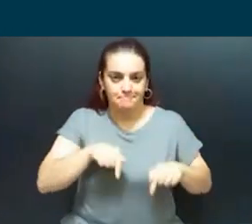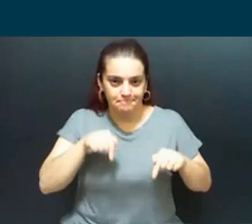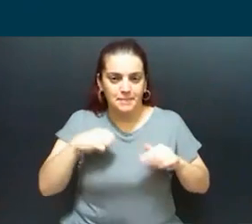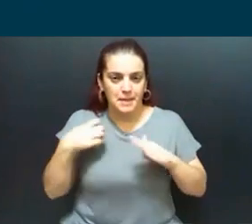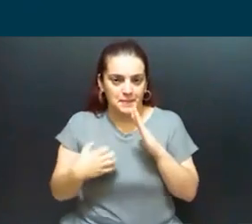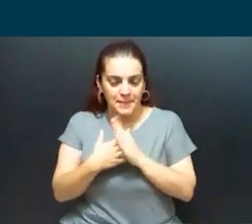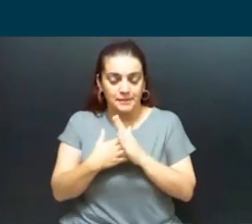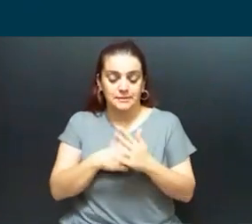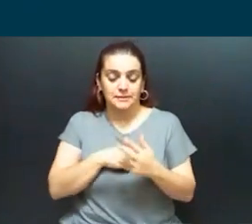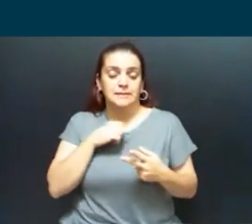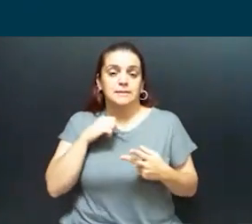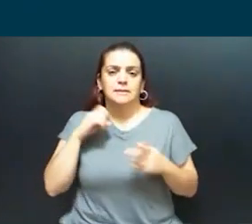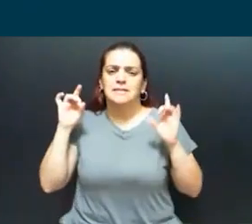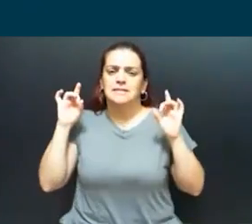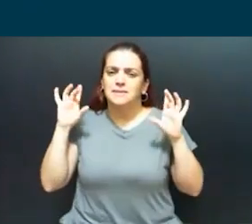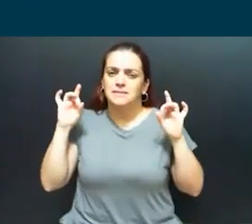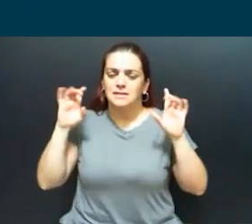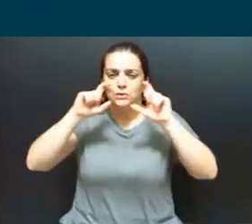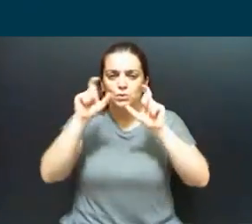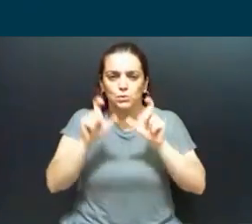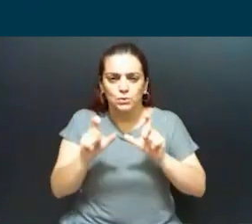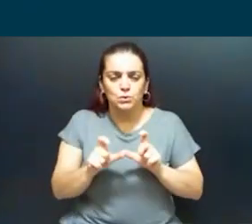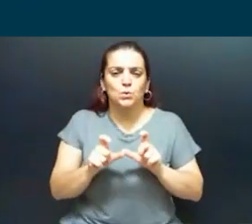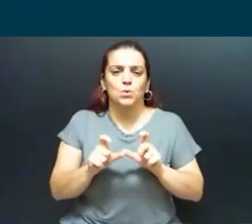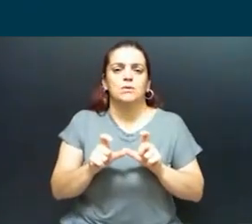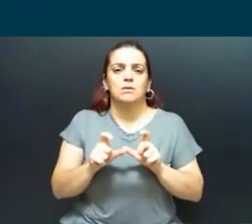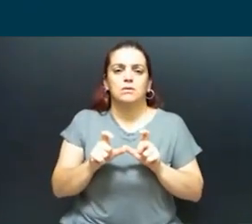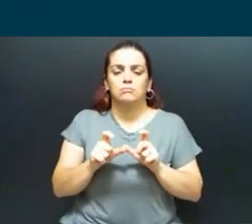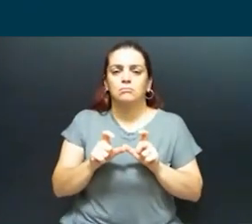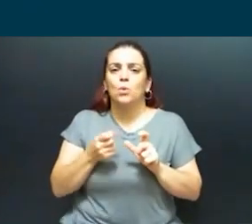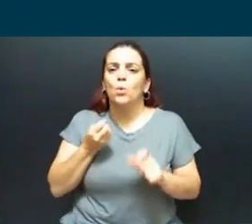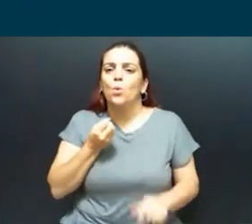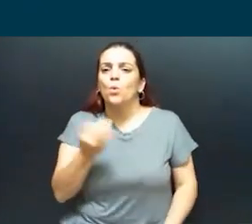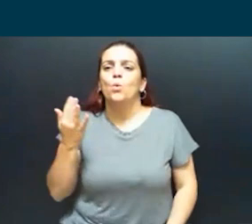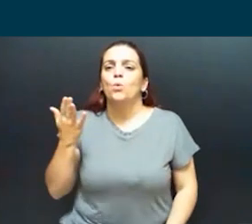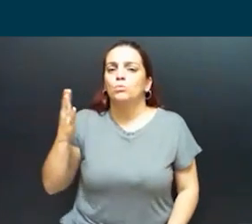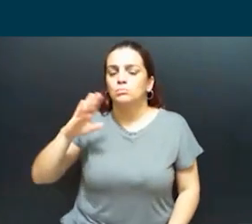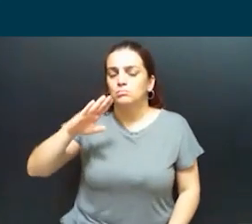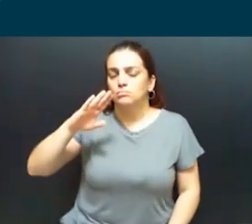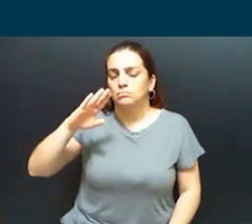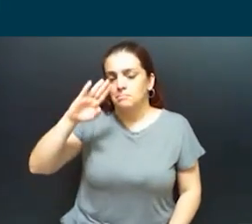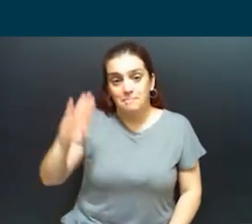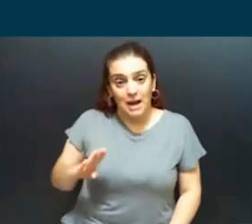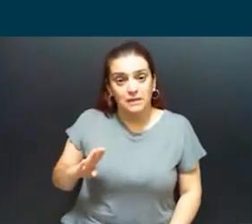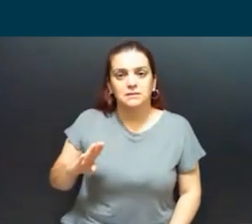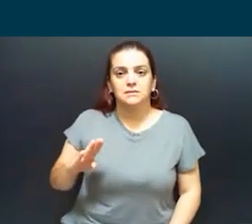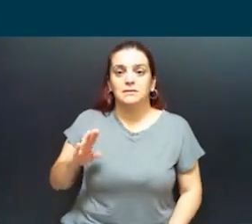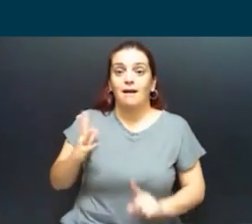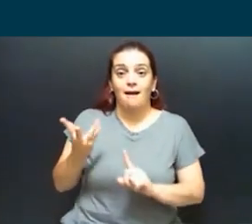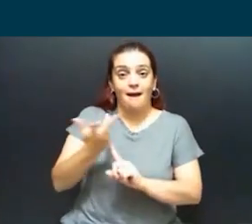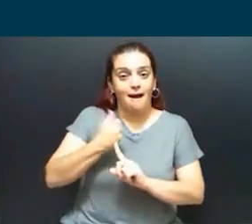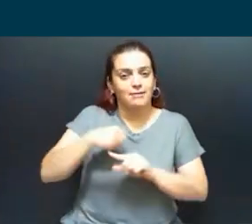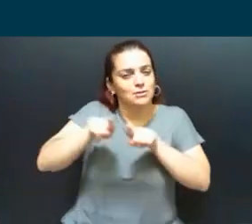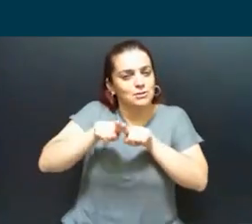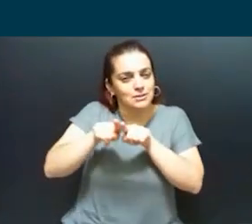em infraestrutura para modernização empresarial, plataformas e nuvem no Brasil, ajuda a desenvolver nossa arte em torno da modernização